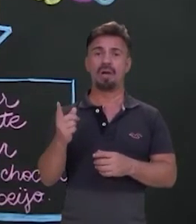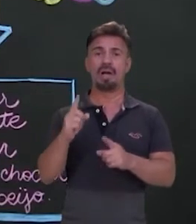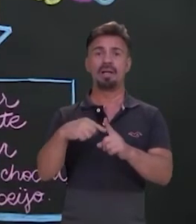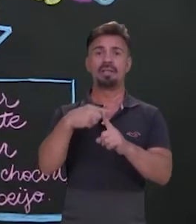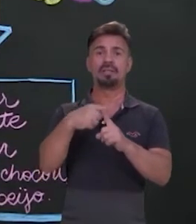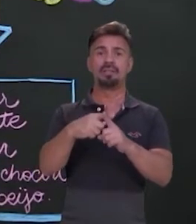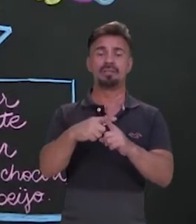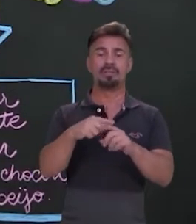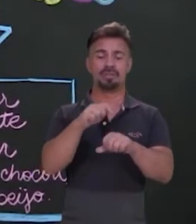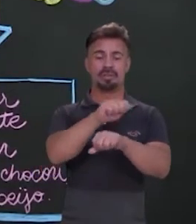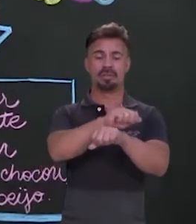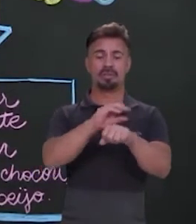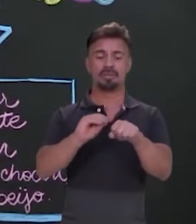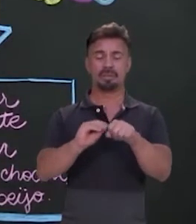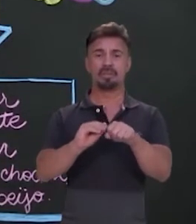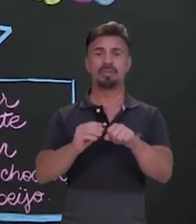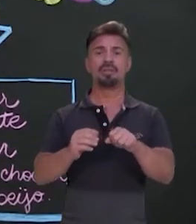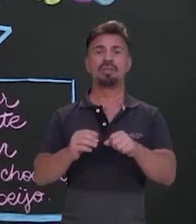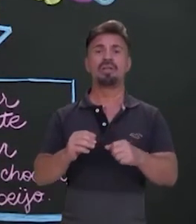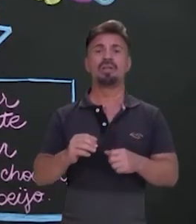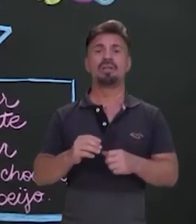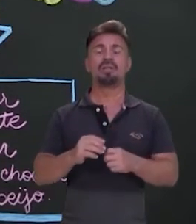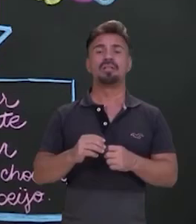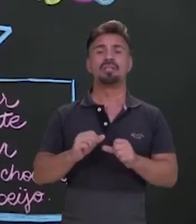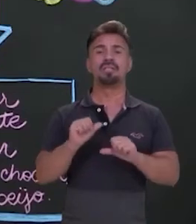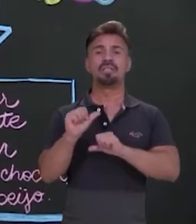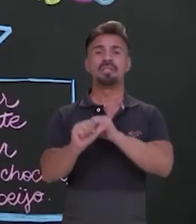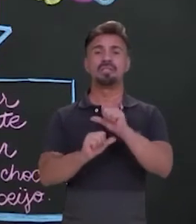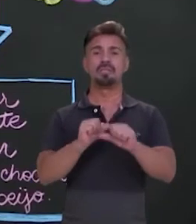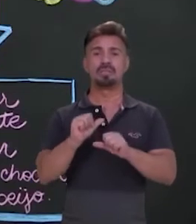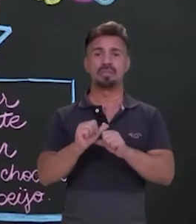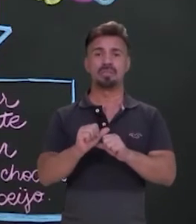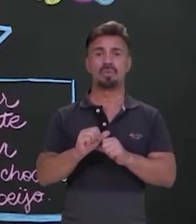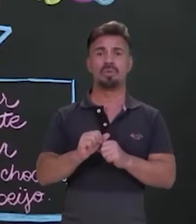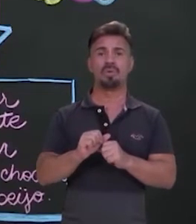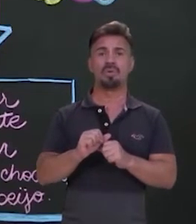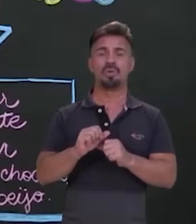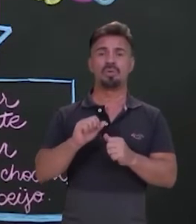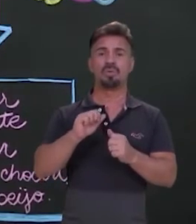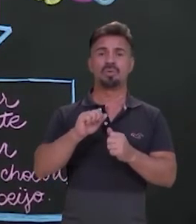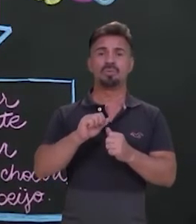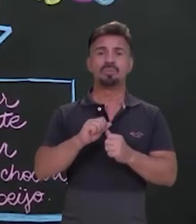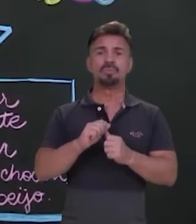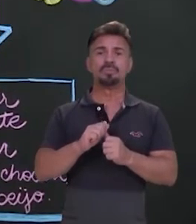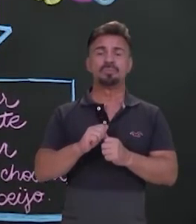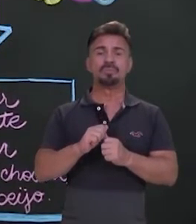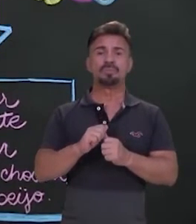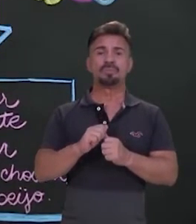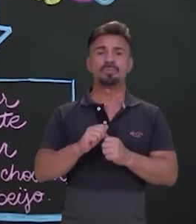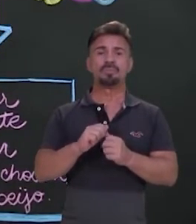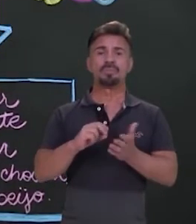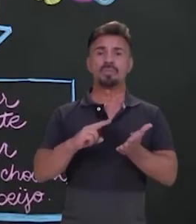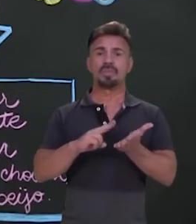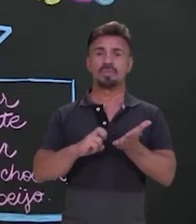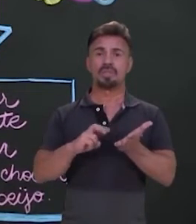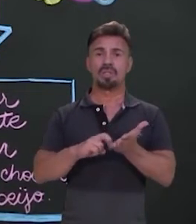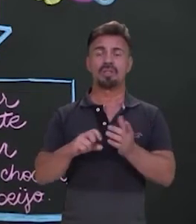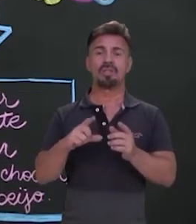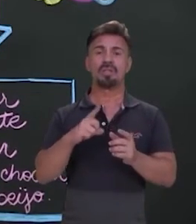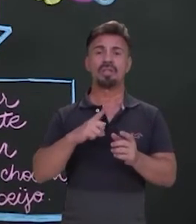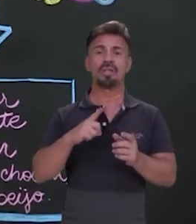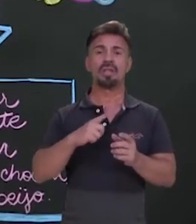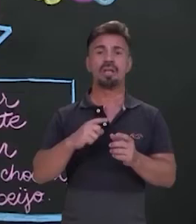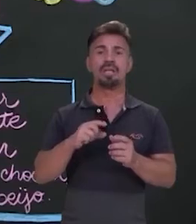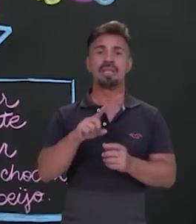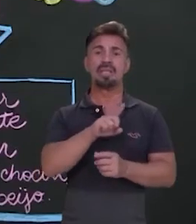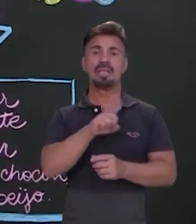processo que a gente chama de substantivação, ou seja, o artigo transformou a palavra seguinte em um substantivo, porque aqui eu estou falando do não, da ação